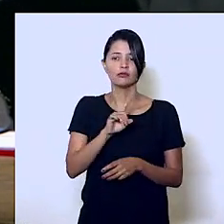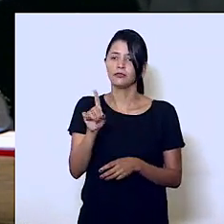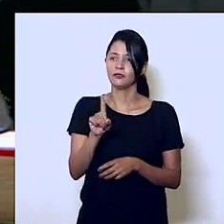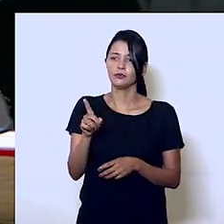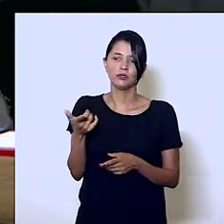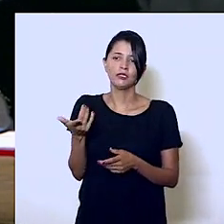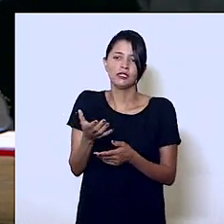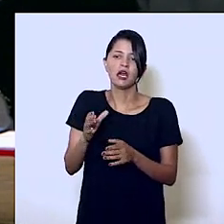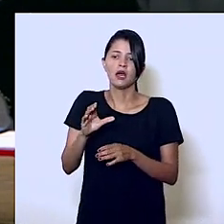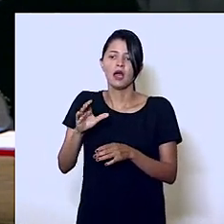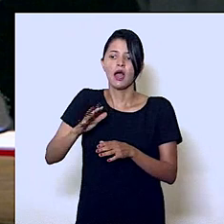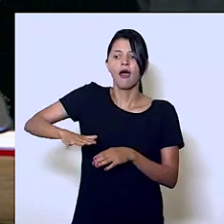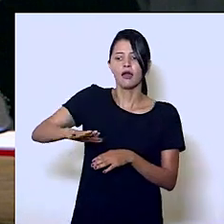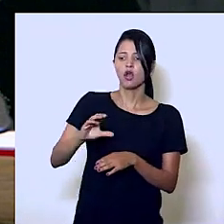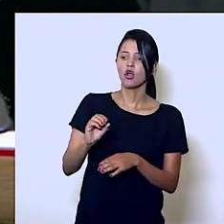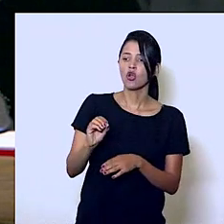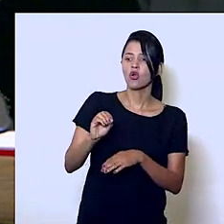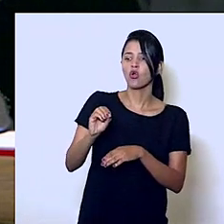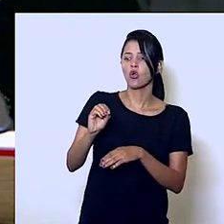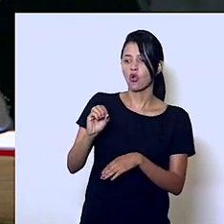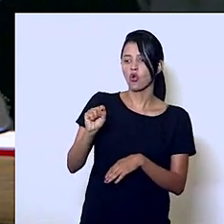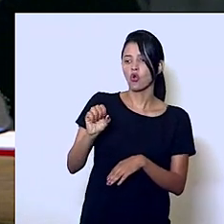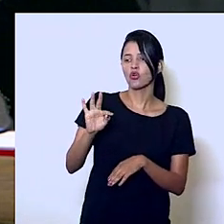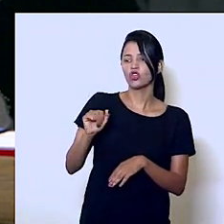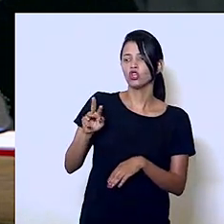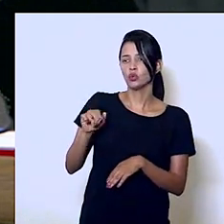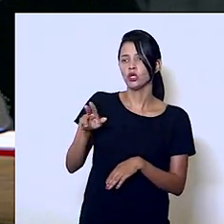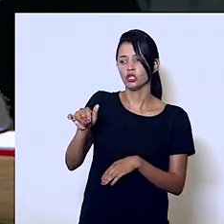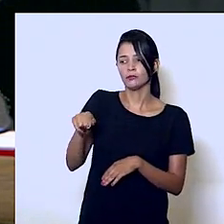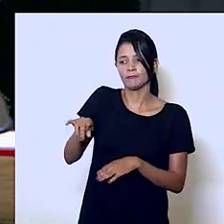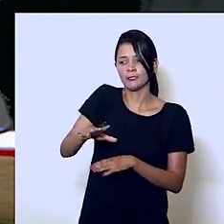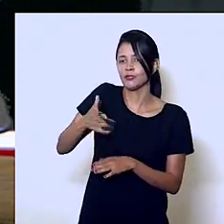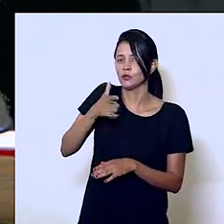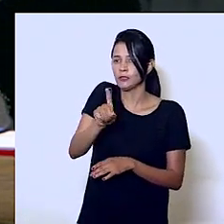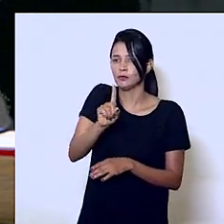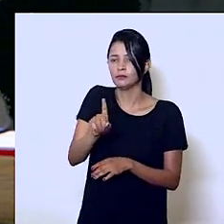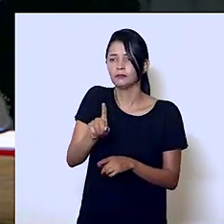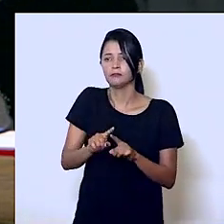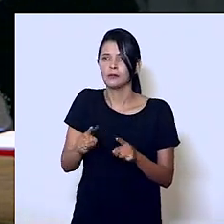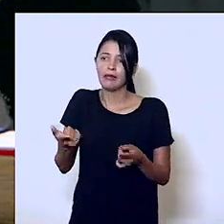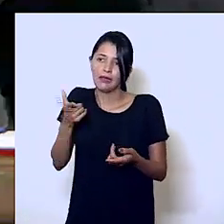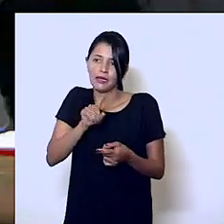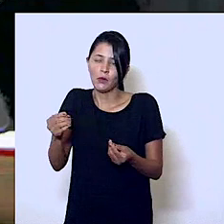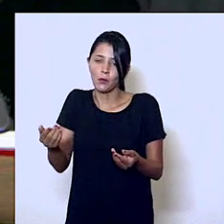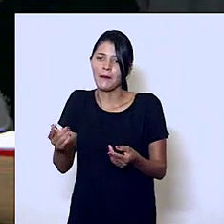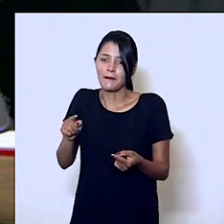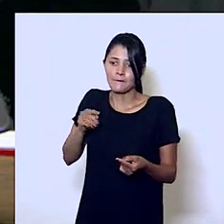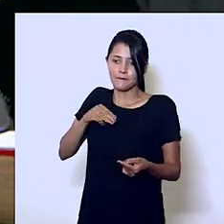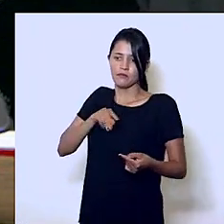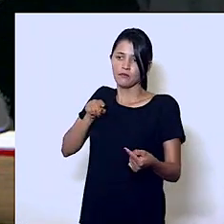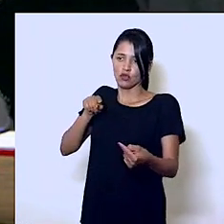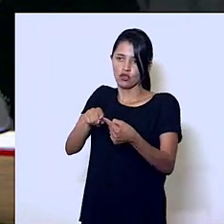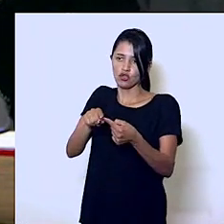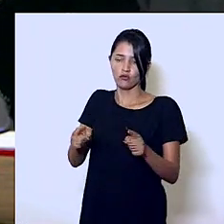que ele queria talvez era, enfim, talvez fosse um pouco excessivo, mas era uma velha ambição do Itamaraty, que era ter um capítulo na Constituinte